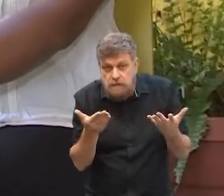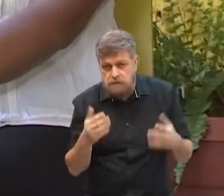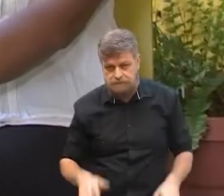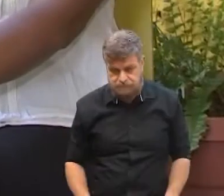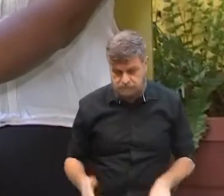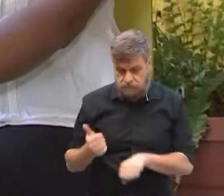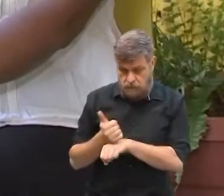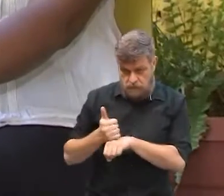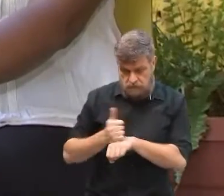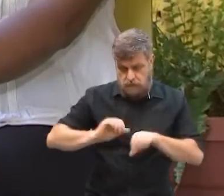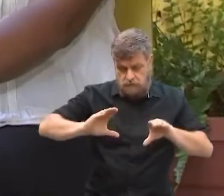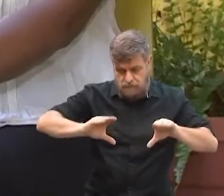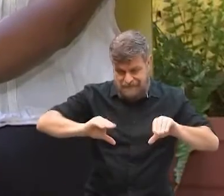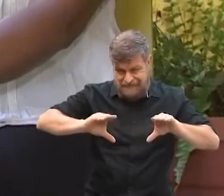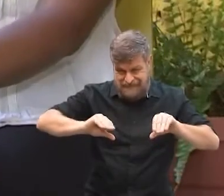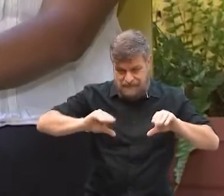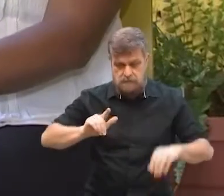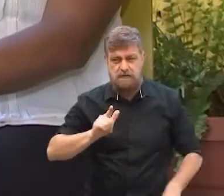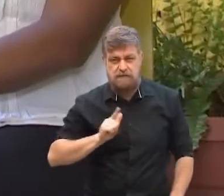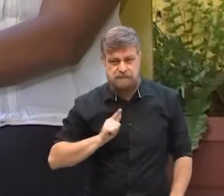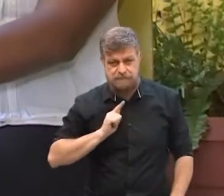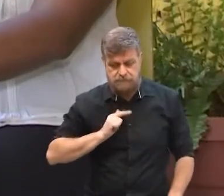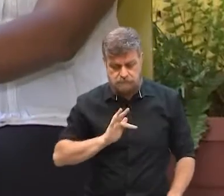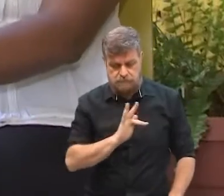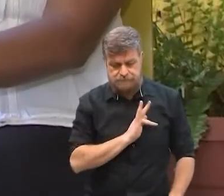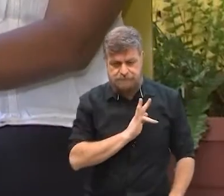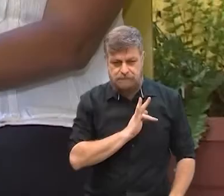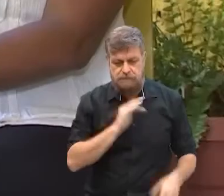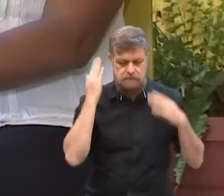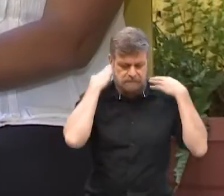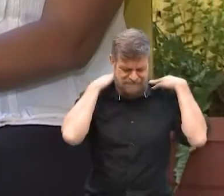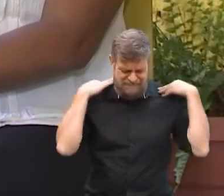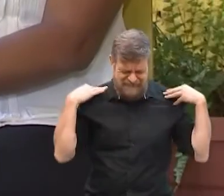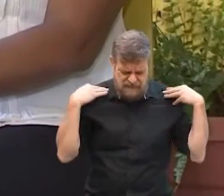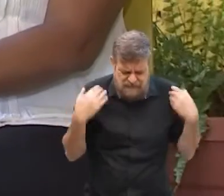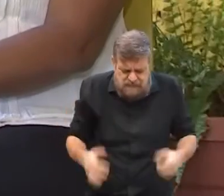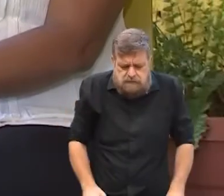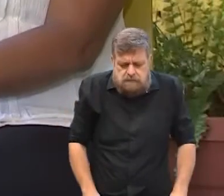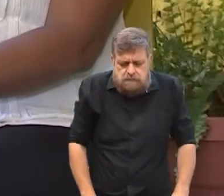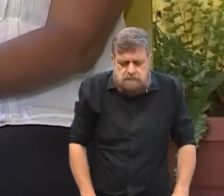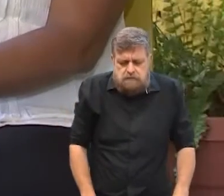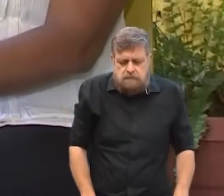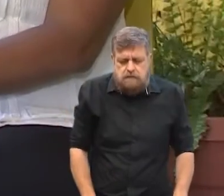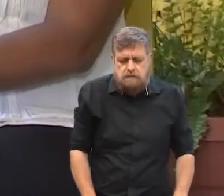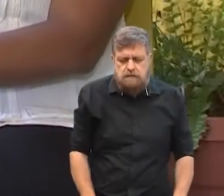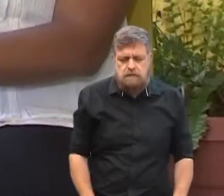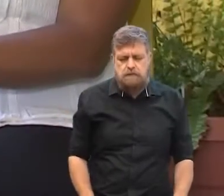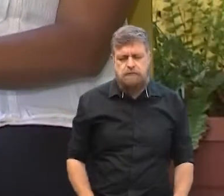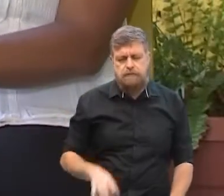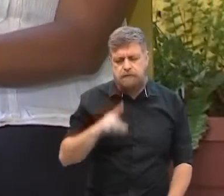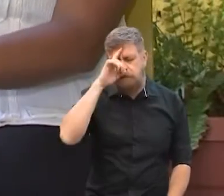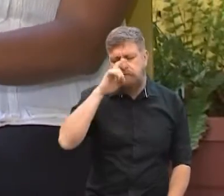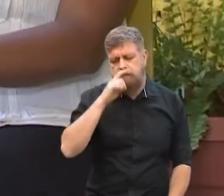O massoterapeuta, ele tem as técnicas principalmente para soltar e relaxar a musculatura. É o mais